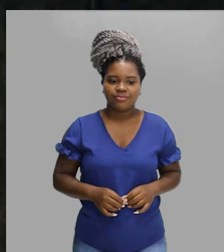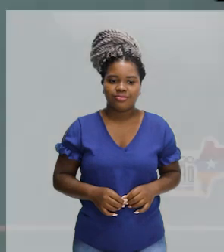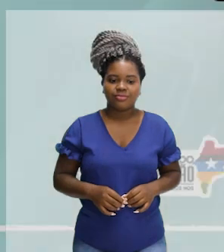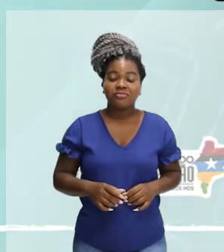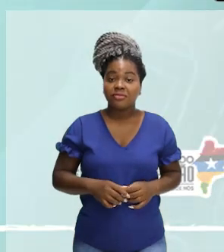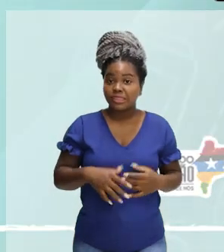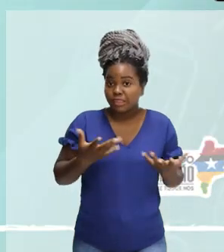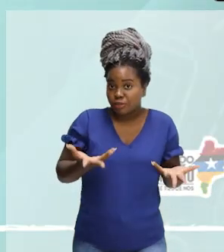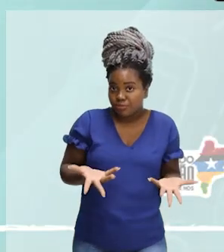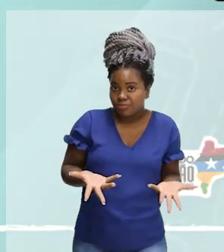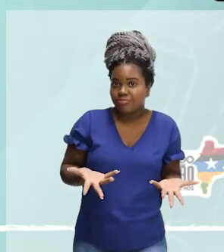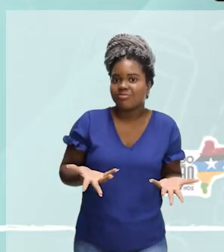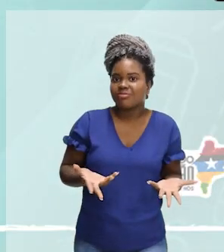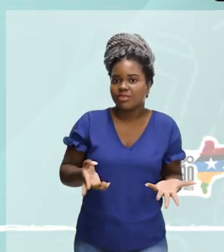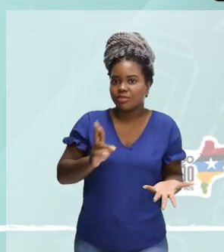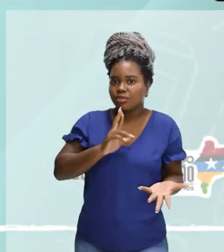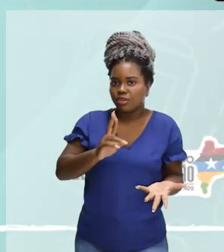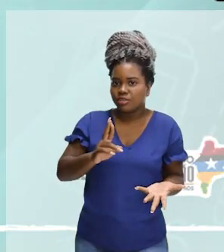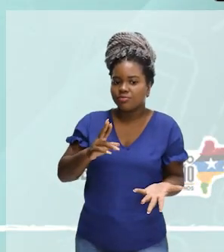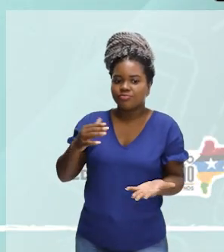fiz aqui